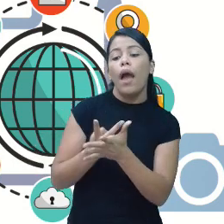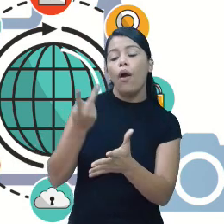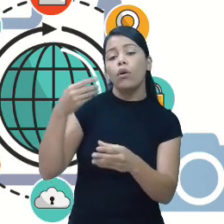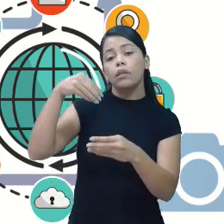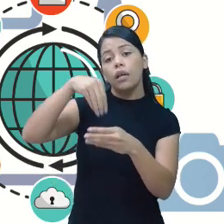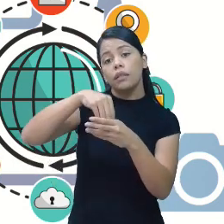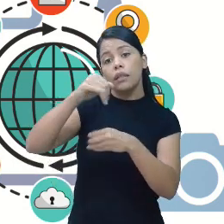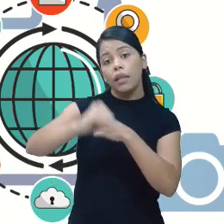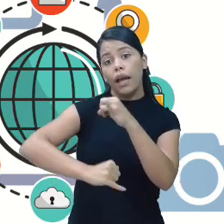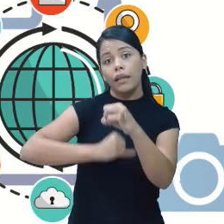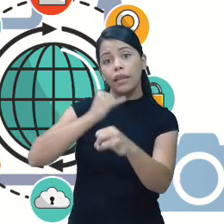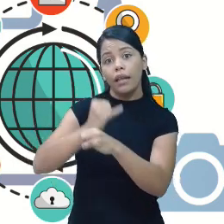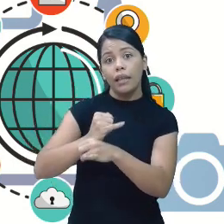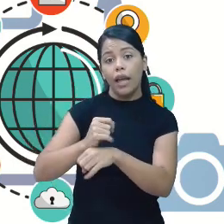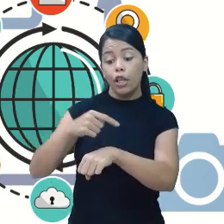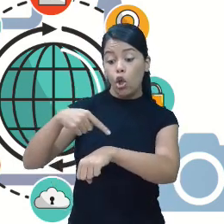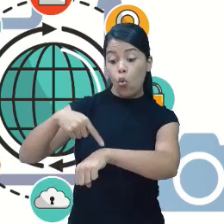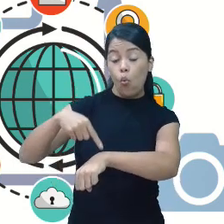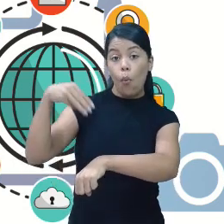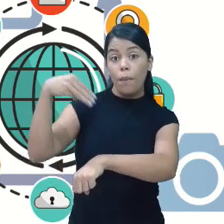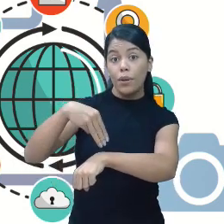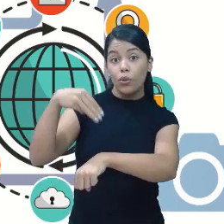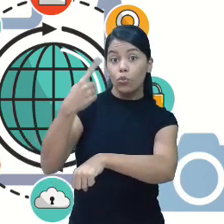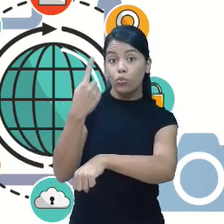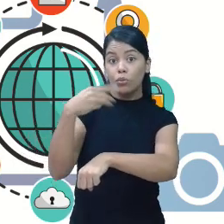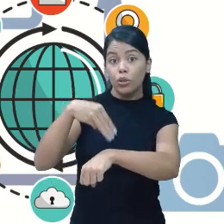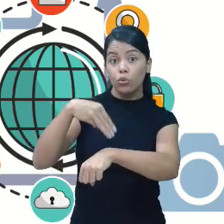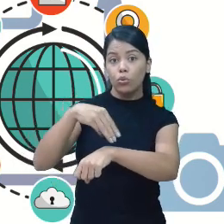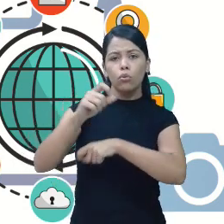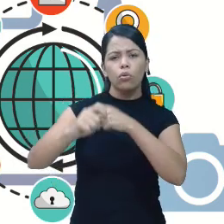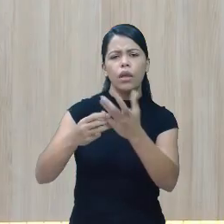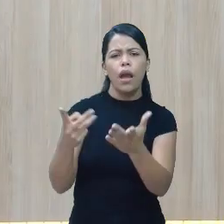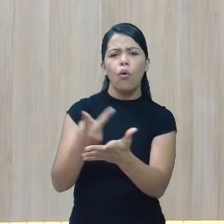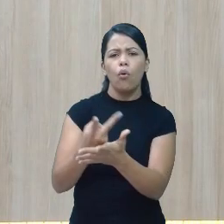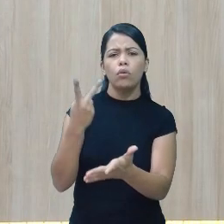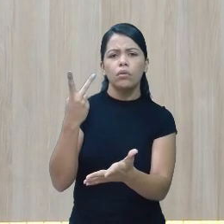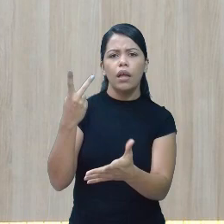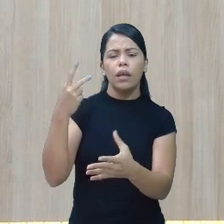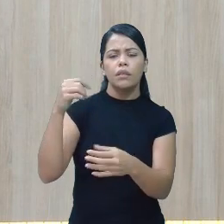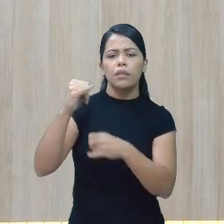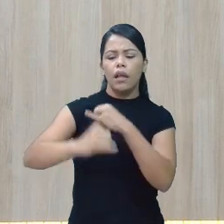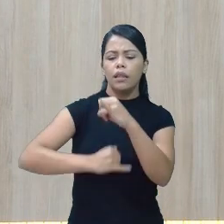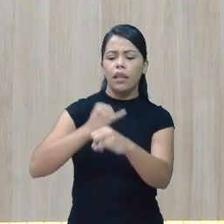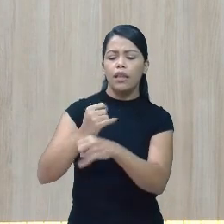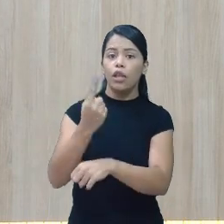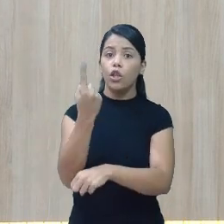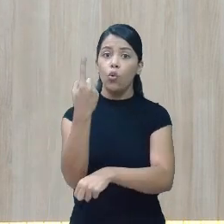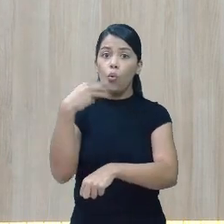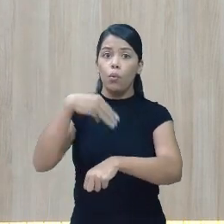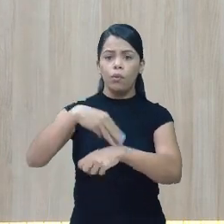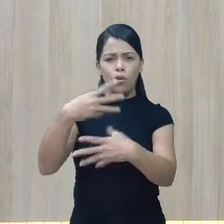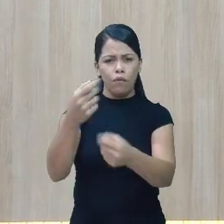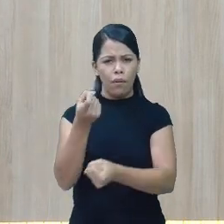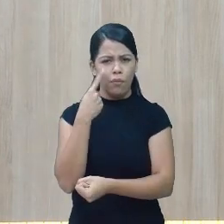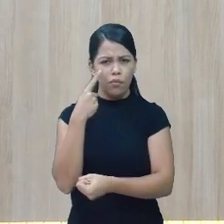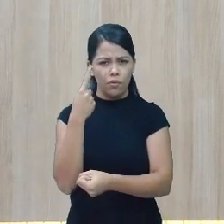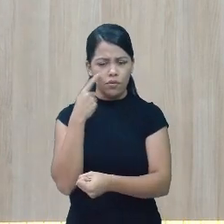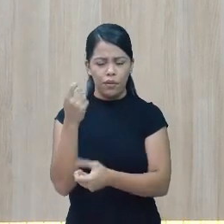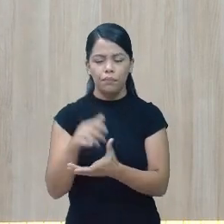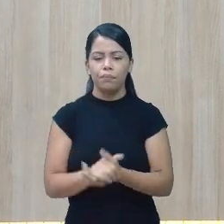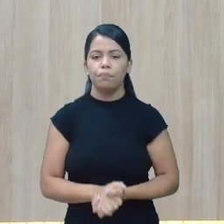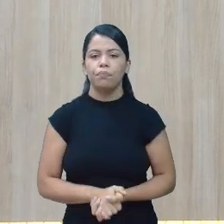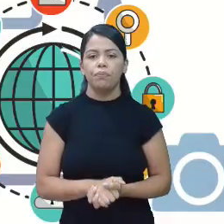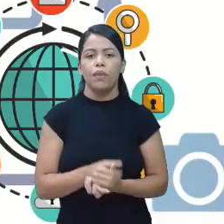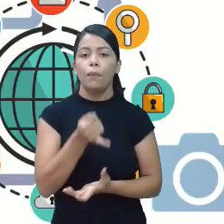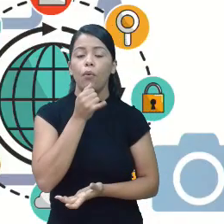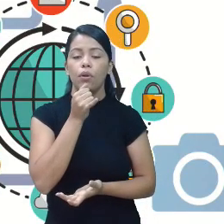1 minuto? Então, se a gente parar para pensar um pouco, o que é que acontece na internet em 1 minuto, vamos ver aqui algumas situações. Então, por exemplo,